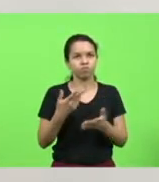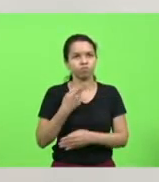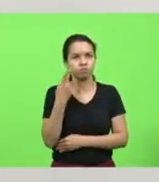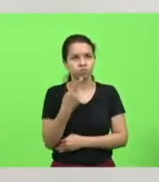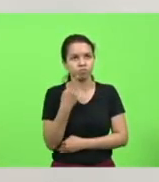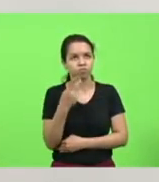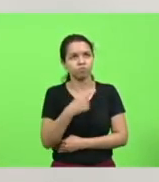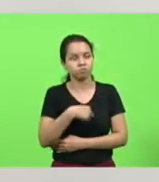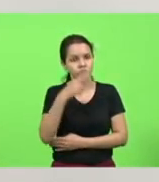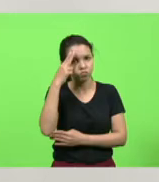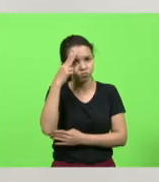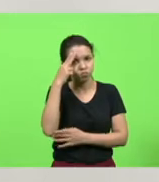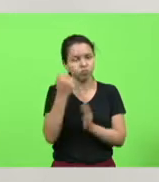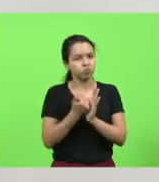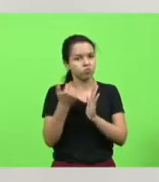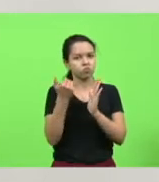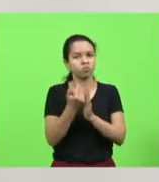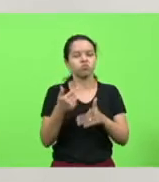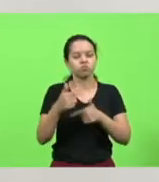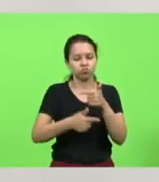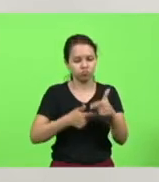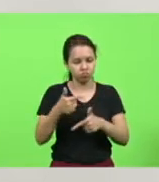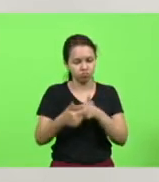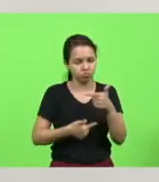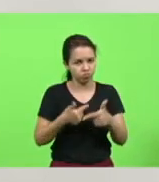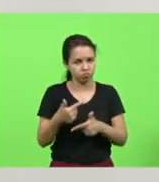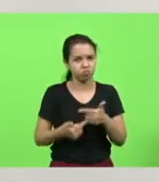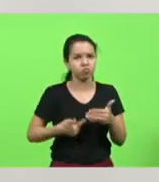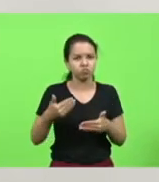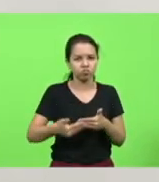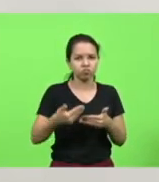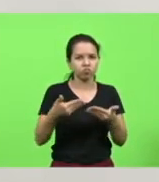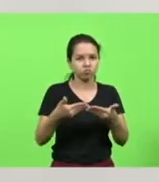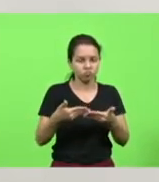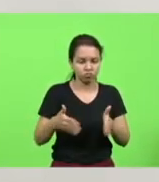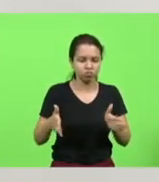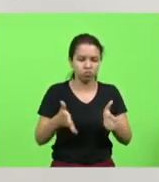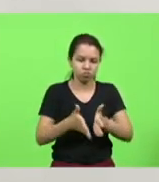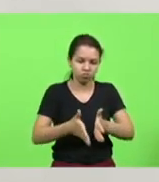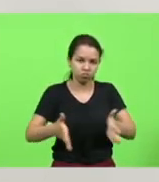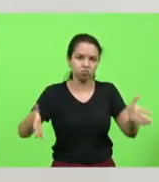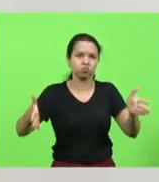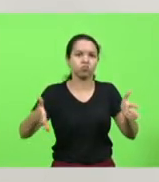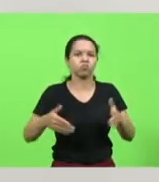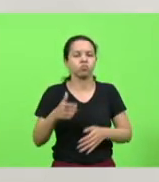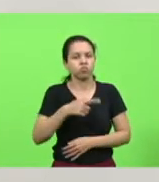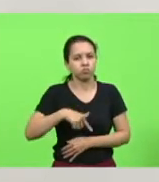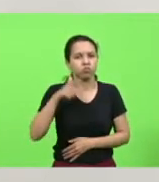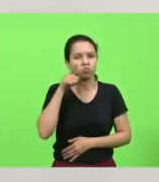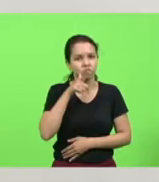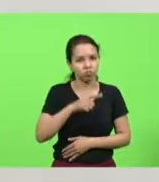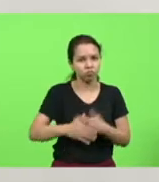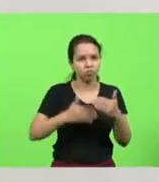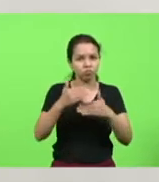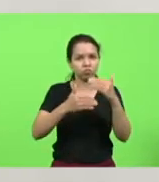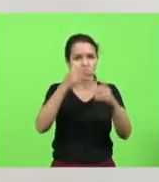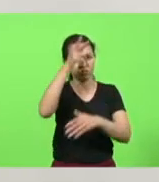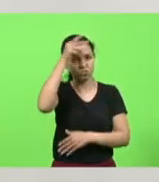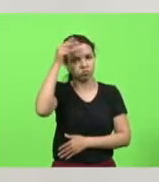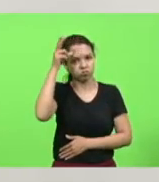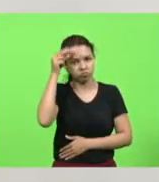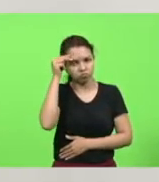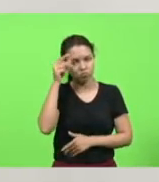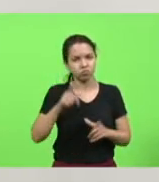e nós temos trabalhado incansavelmente pela abertura da boca da barra. Nós conseguimos um avanço quando o prefeito de Laguna, o prefeito